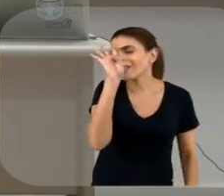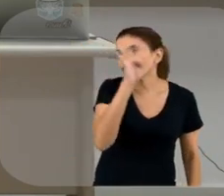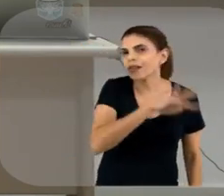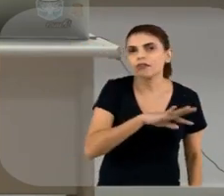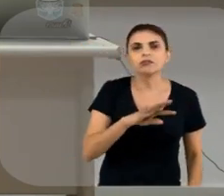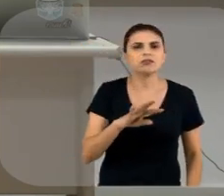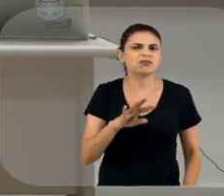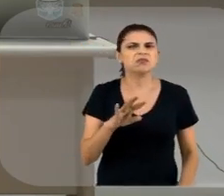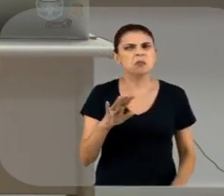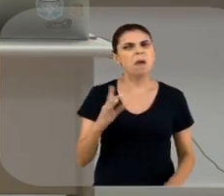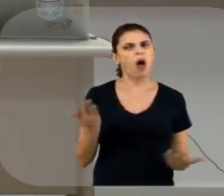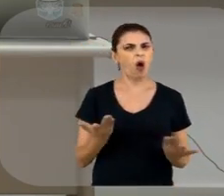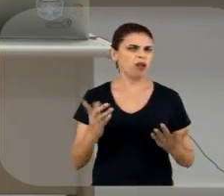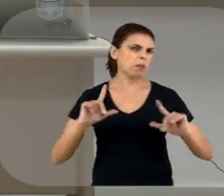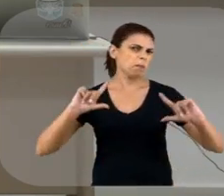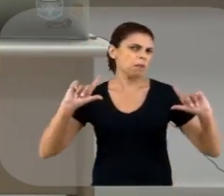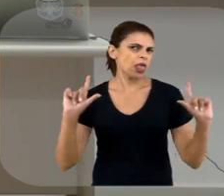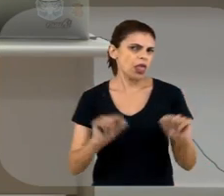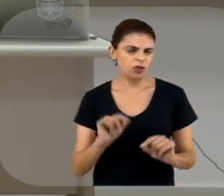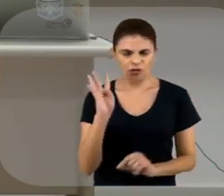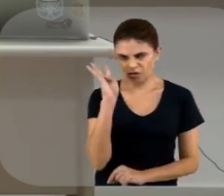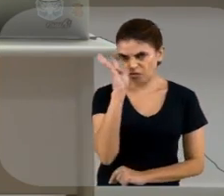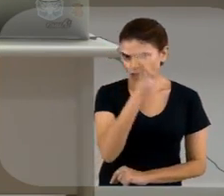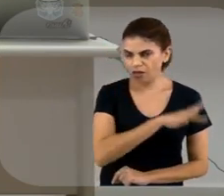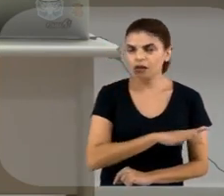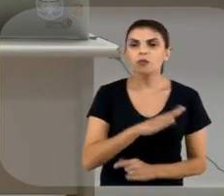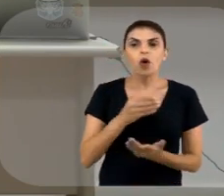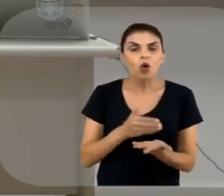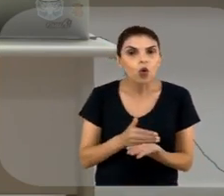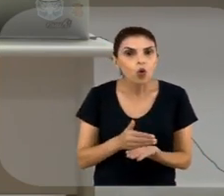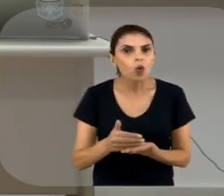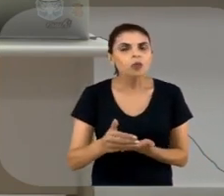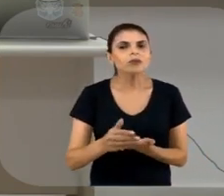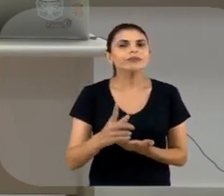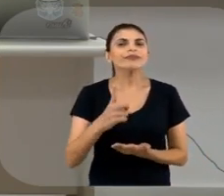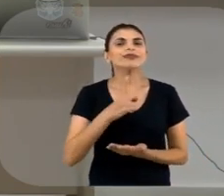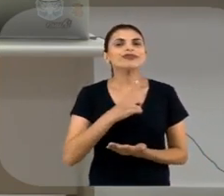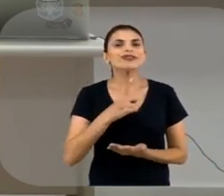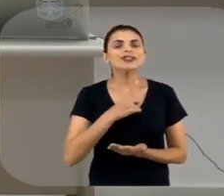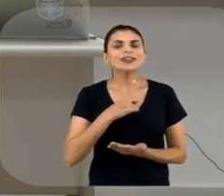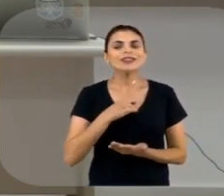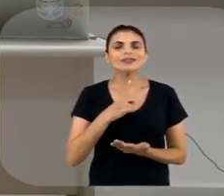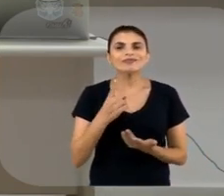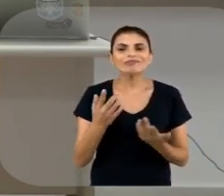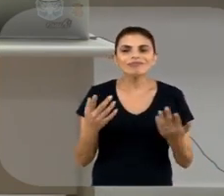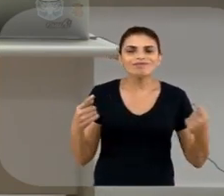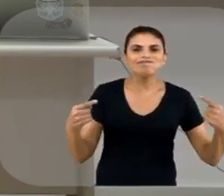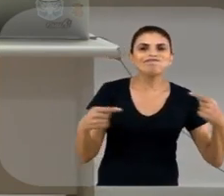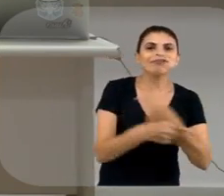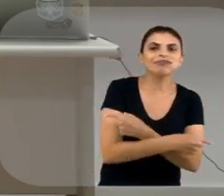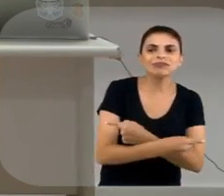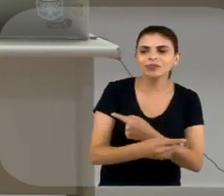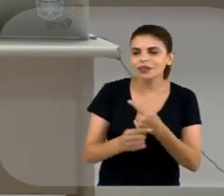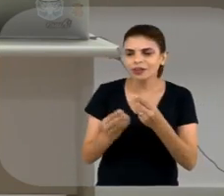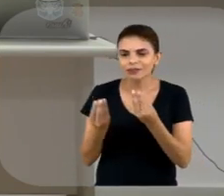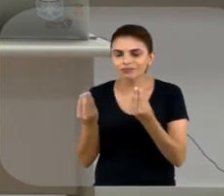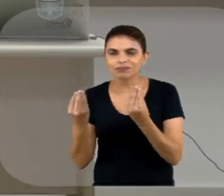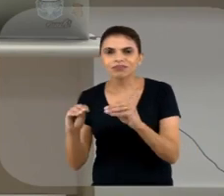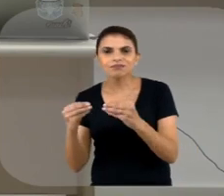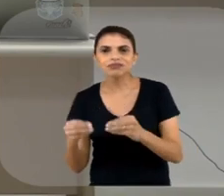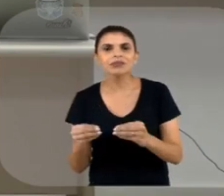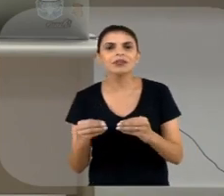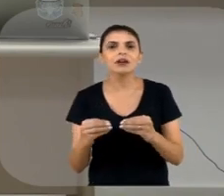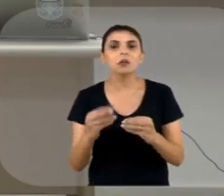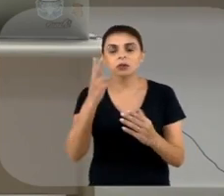que ultimamente menos, né, mas no começo, tinha um pouco desse desencontro de expectativas, né,